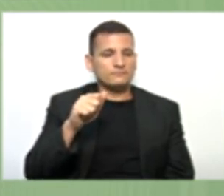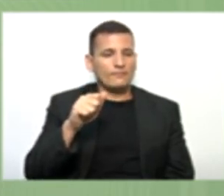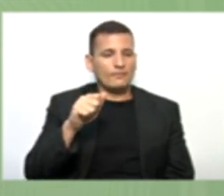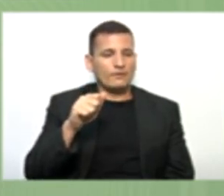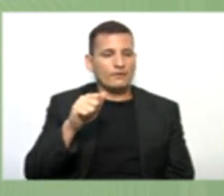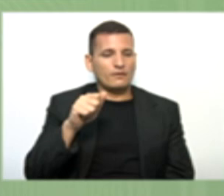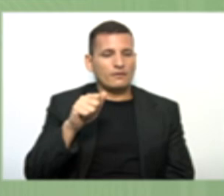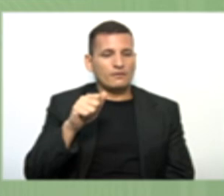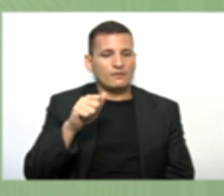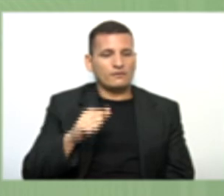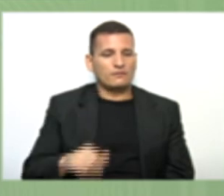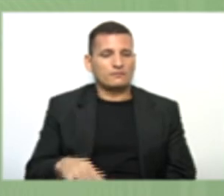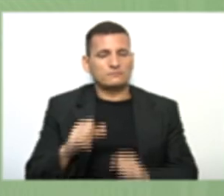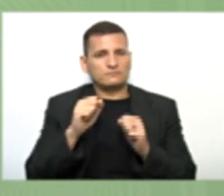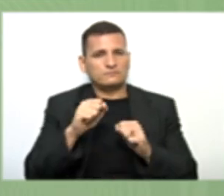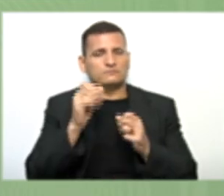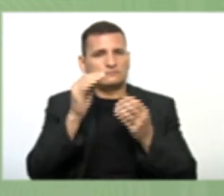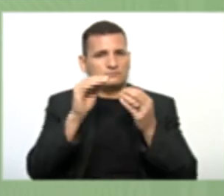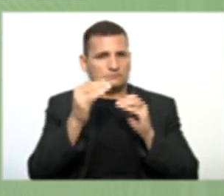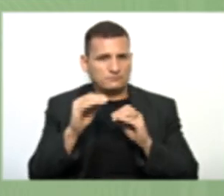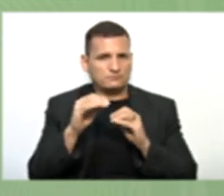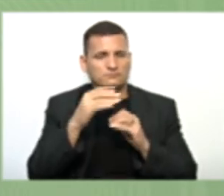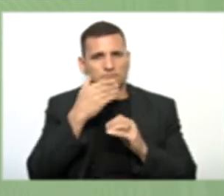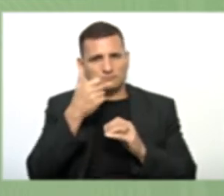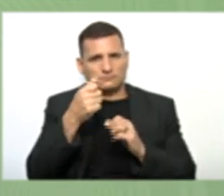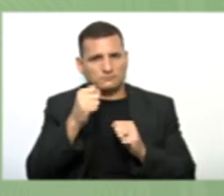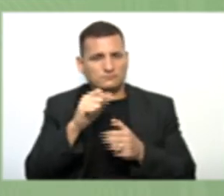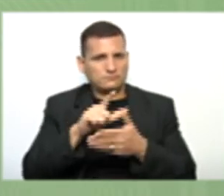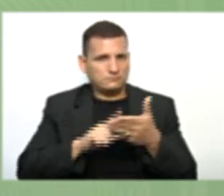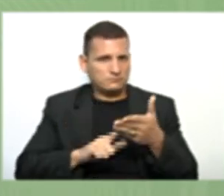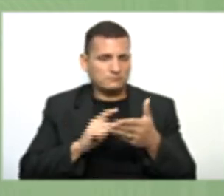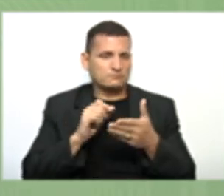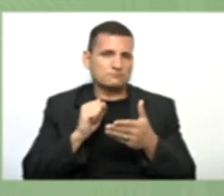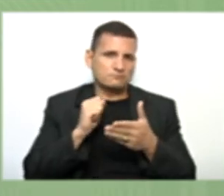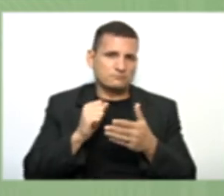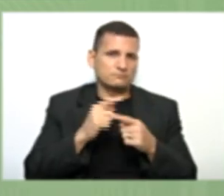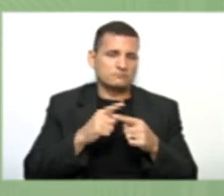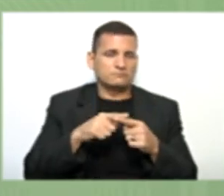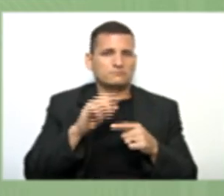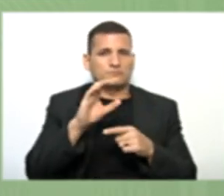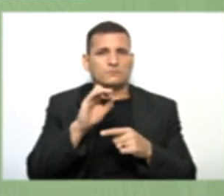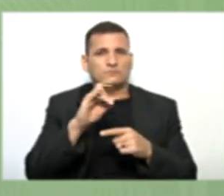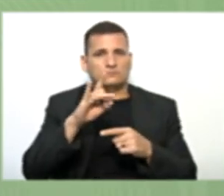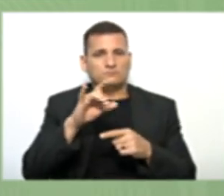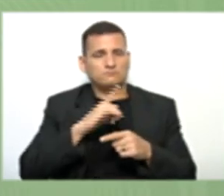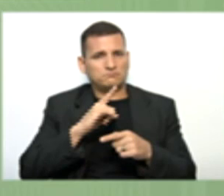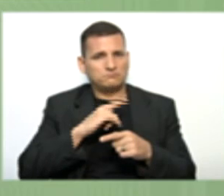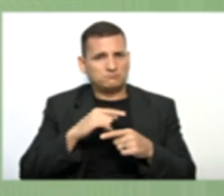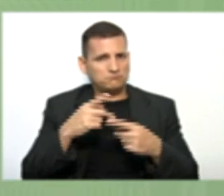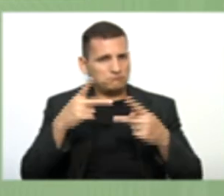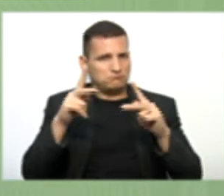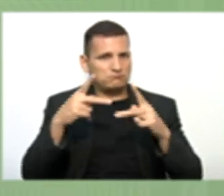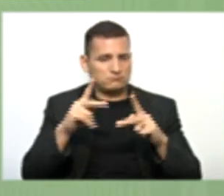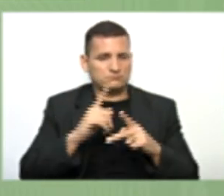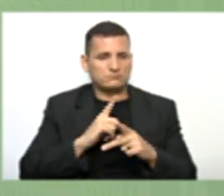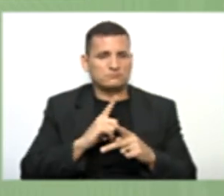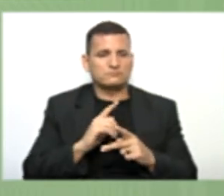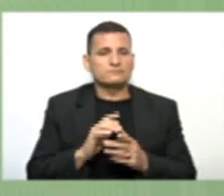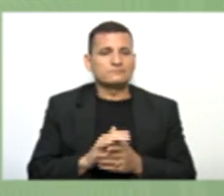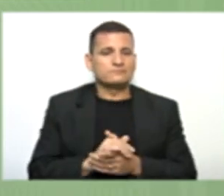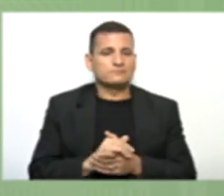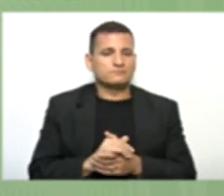eu posso colocar aqui uns caracteres que vão melhorar essa minha lista? Pode. Até porque o código está com vocês aí, tá? Mas esse aqui, ó, é a posição do meu